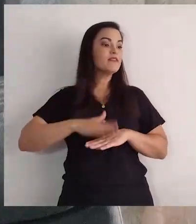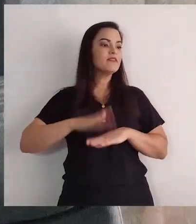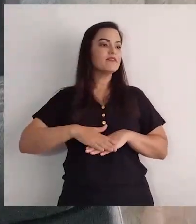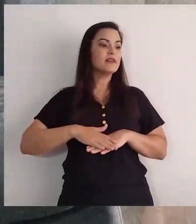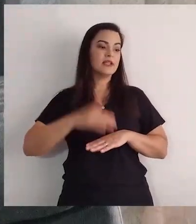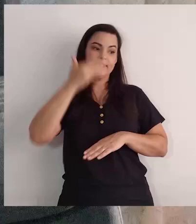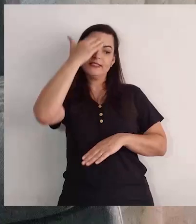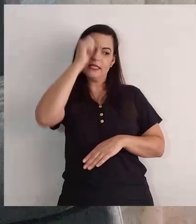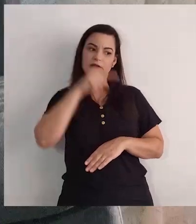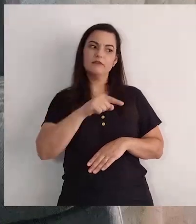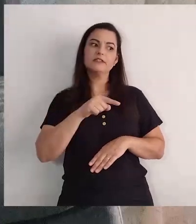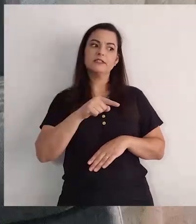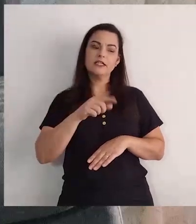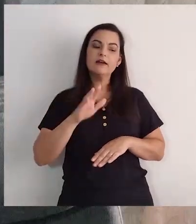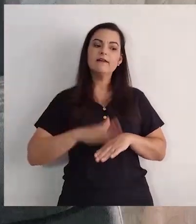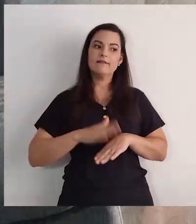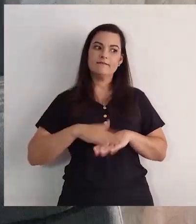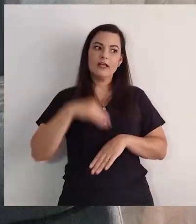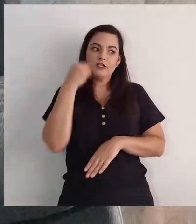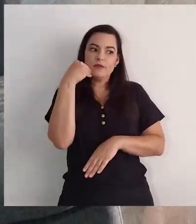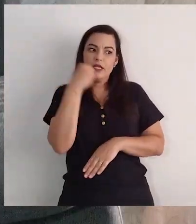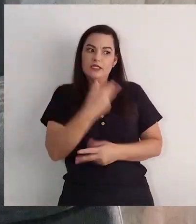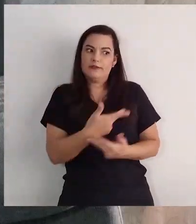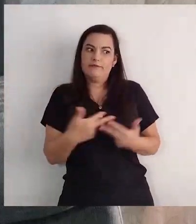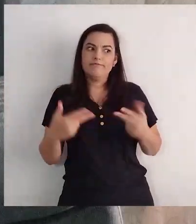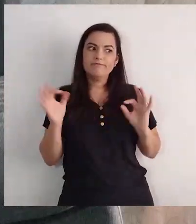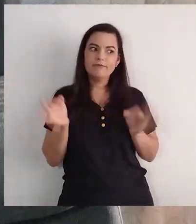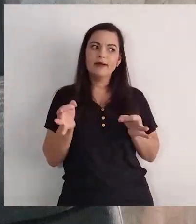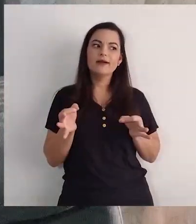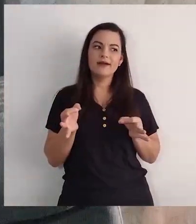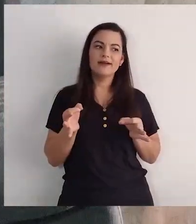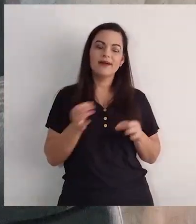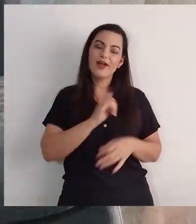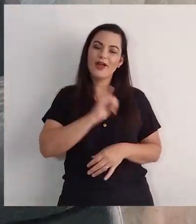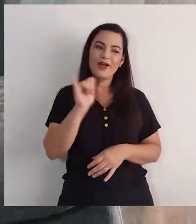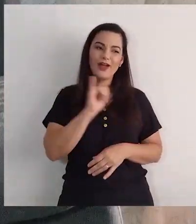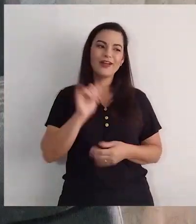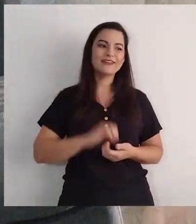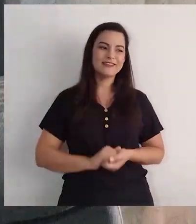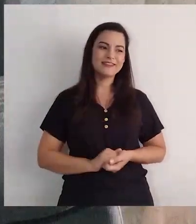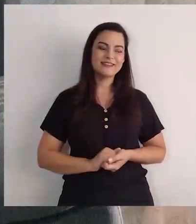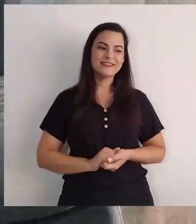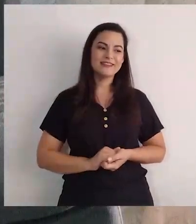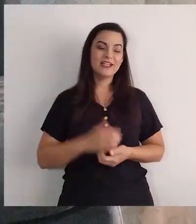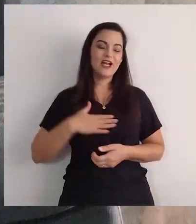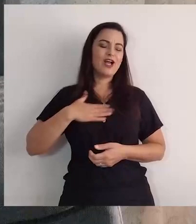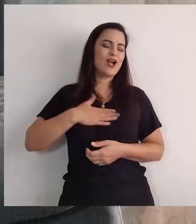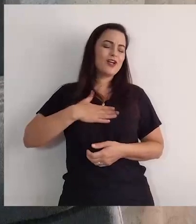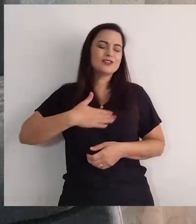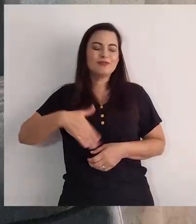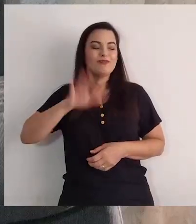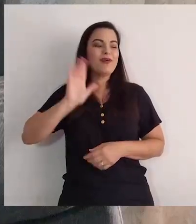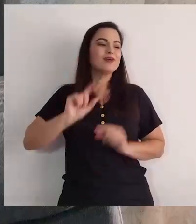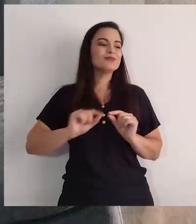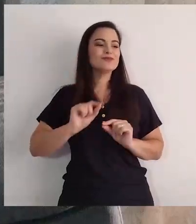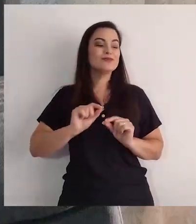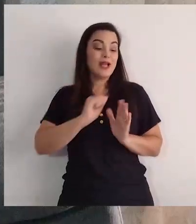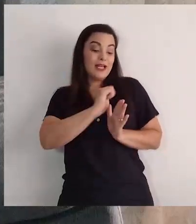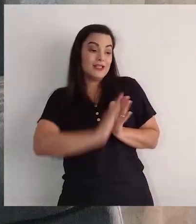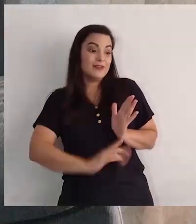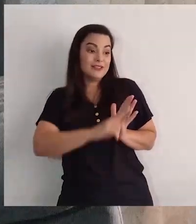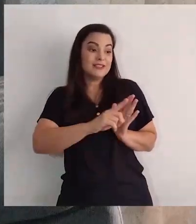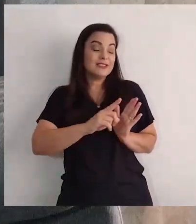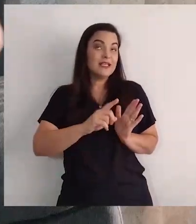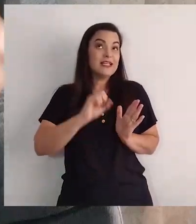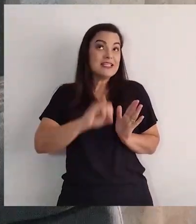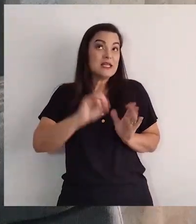que você era fera nas experiências. Então conta pra eles o que você mais gostou de fazer e qual foi a atividade assim